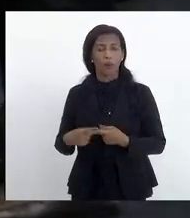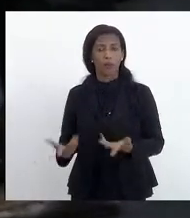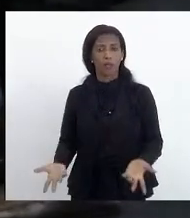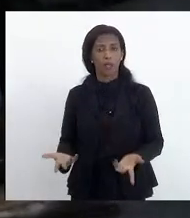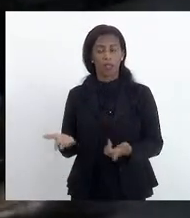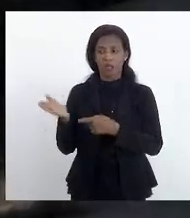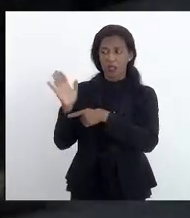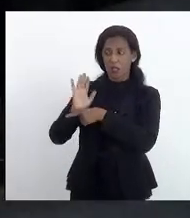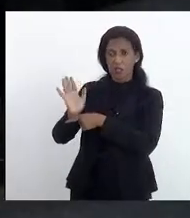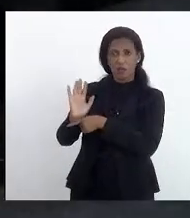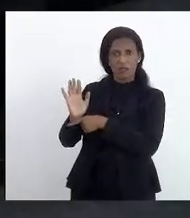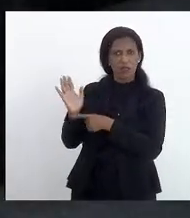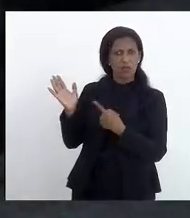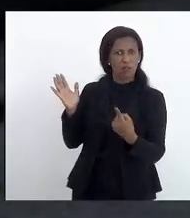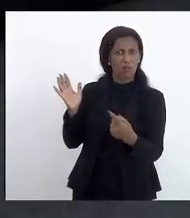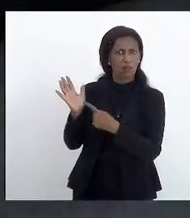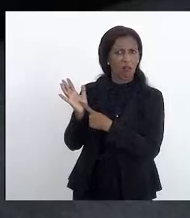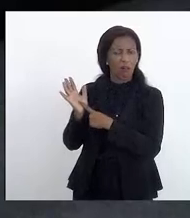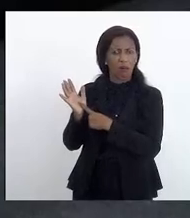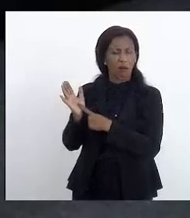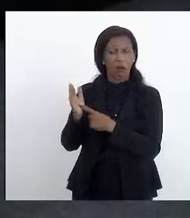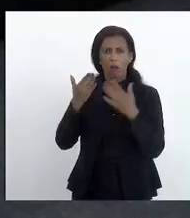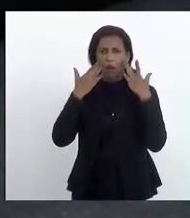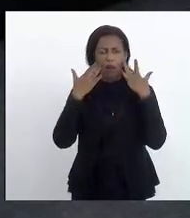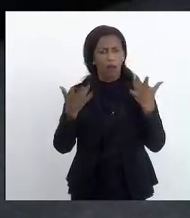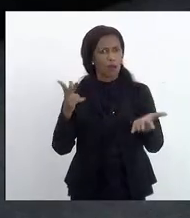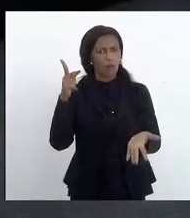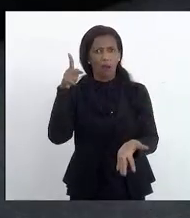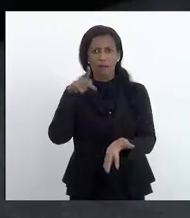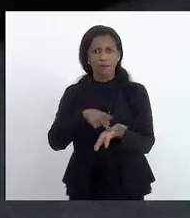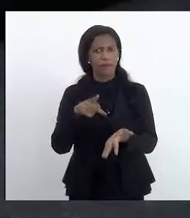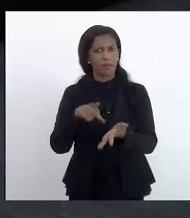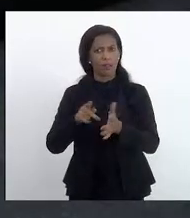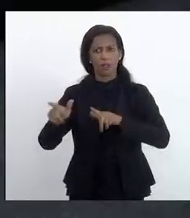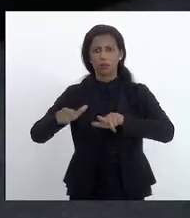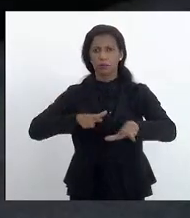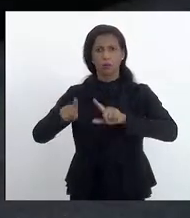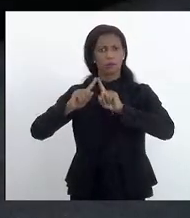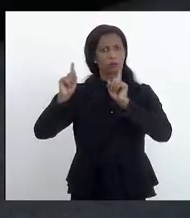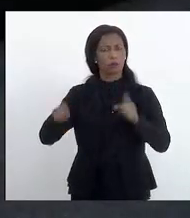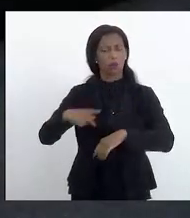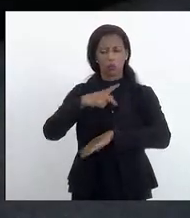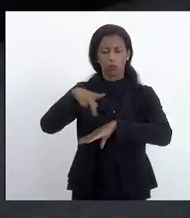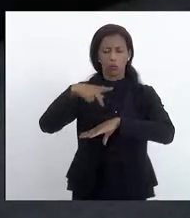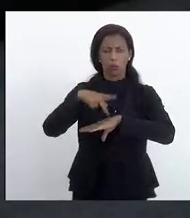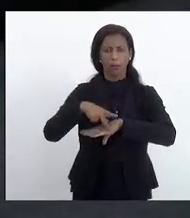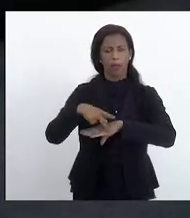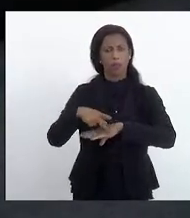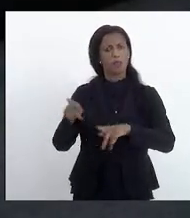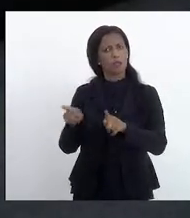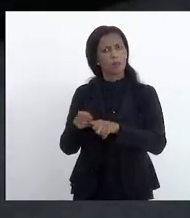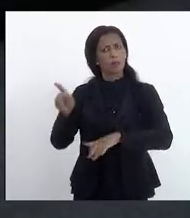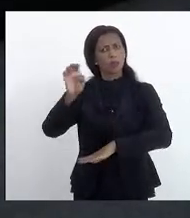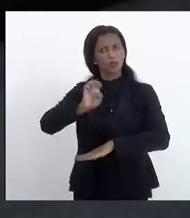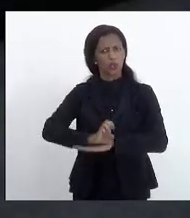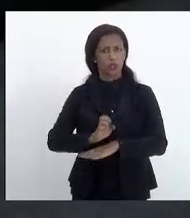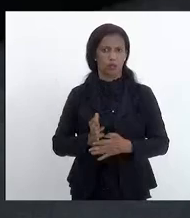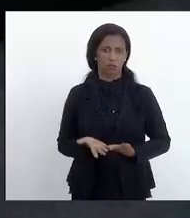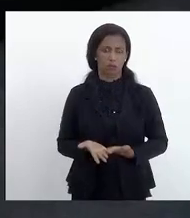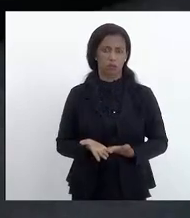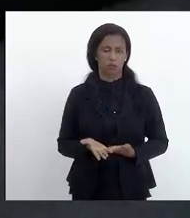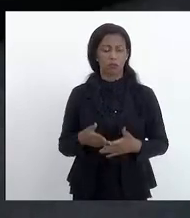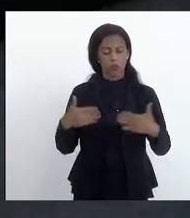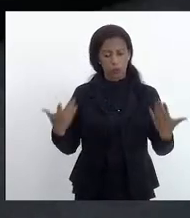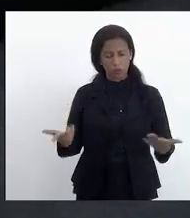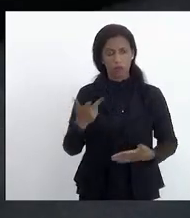não representa a realidade dos servidores públicos do país e do nosso Estado. Então, só para